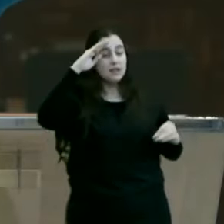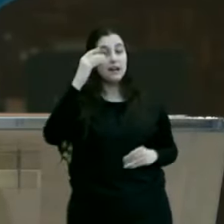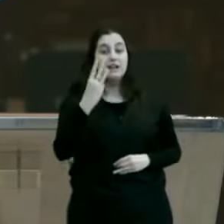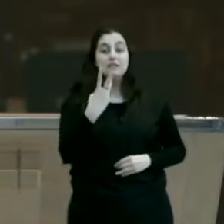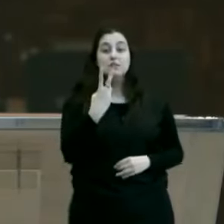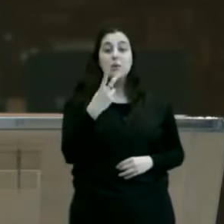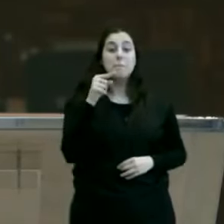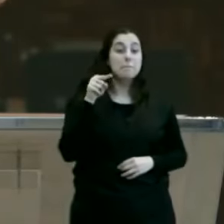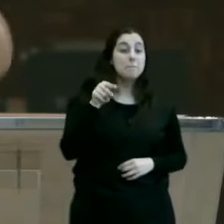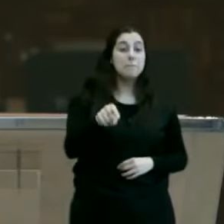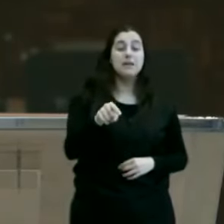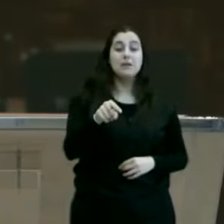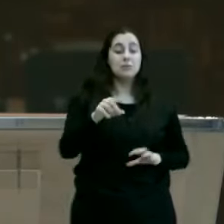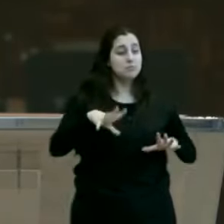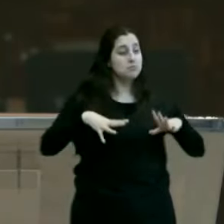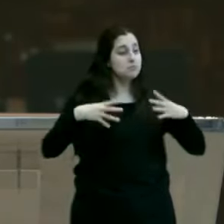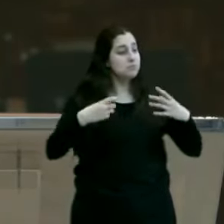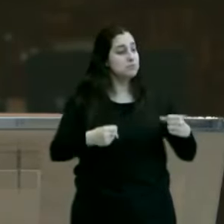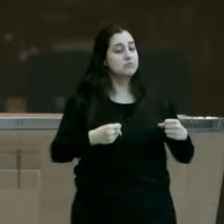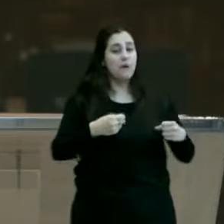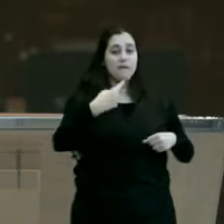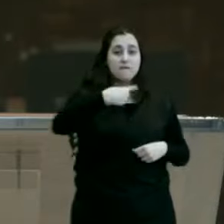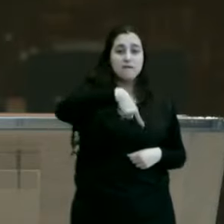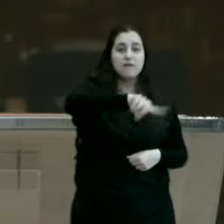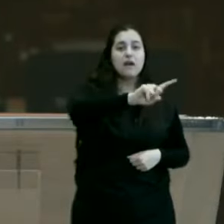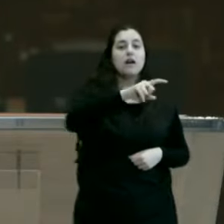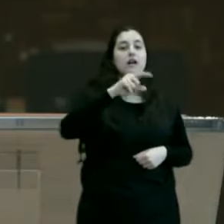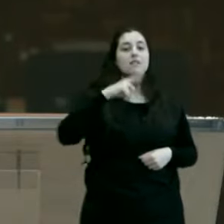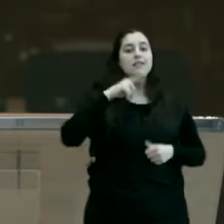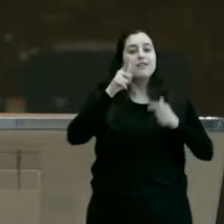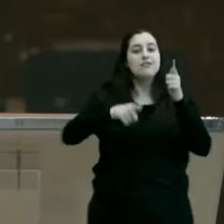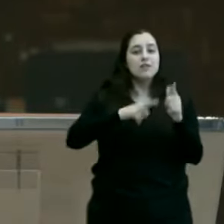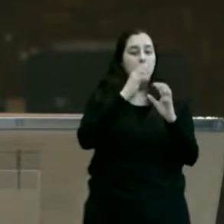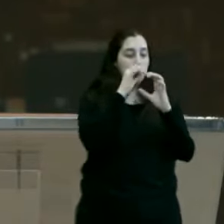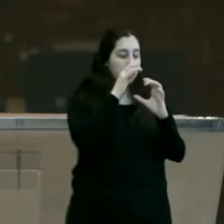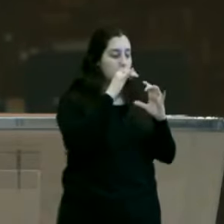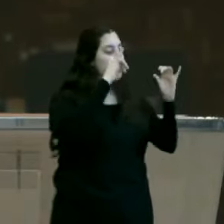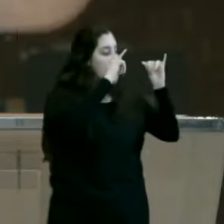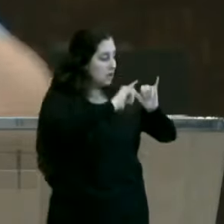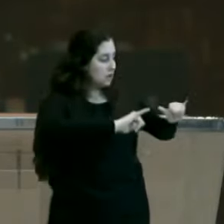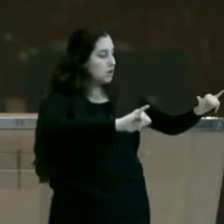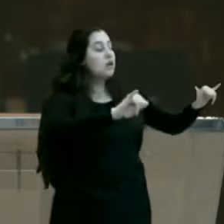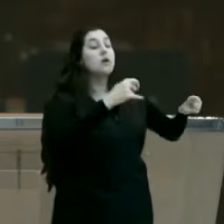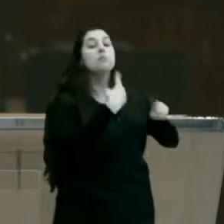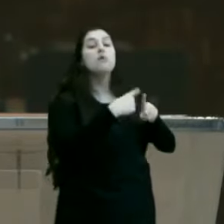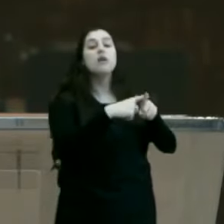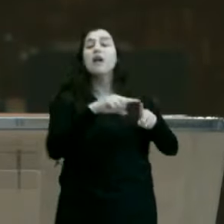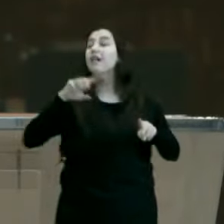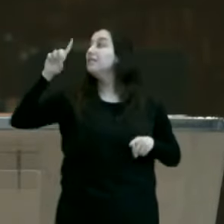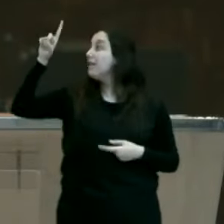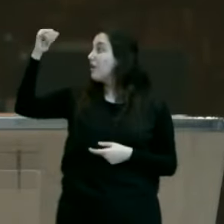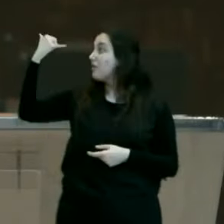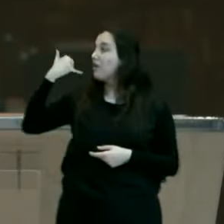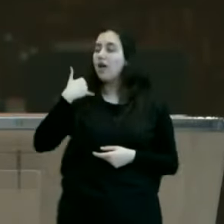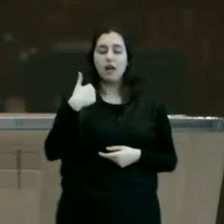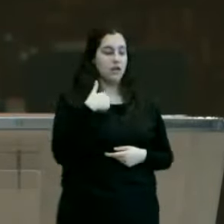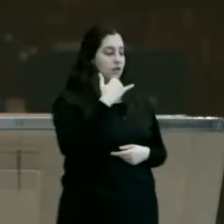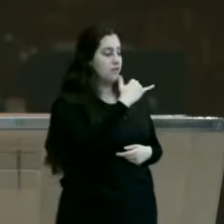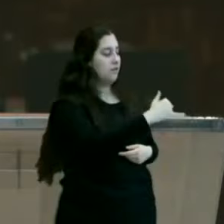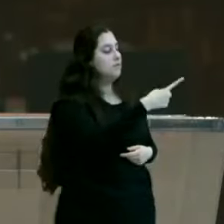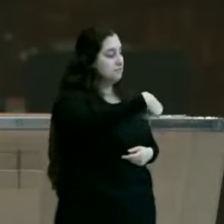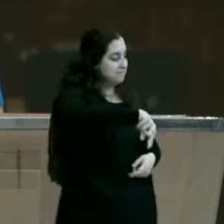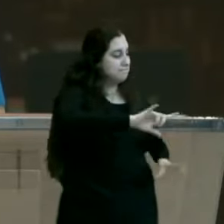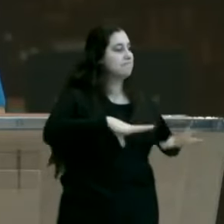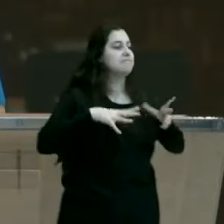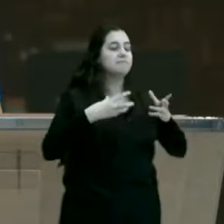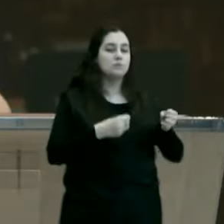se levantam e atendem ao chamado da trombeta que ele tocou, porque a mão do Senhor estava sobre ele e porque o seu coração